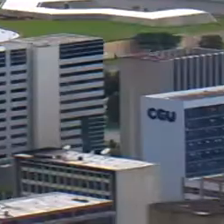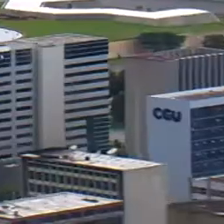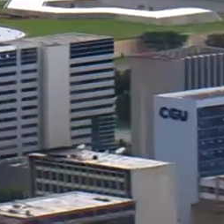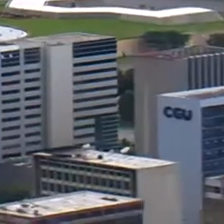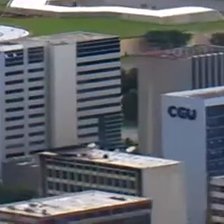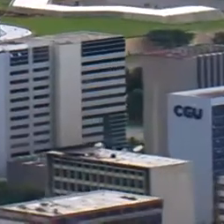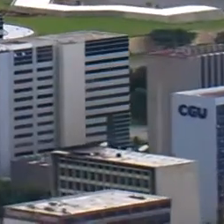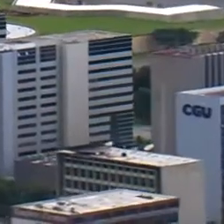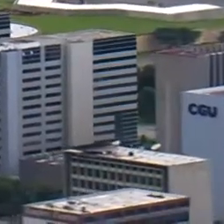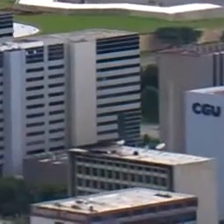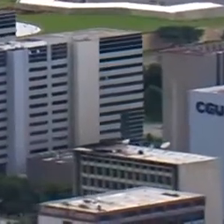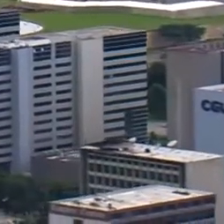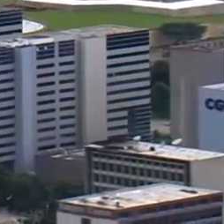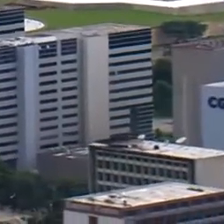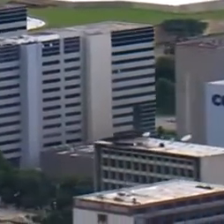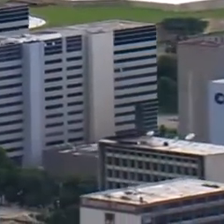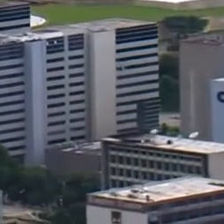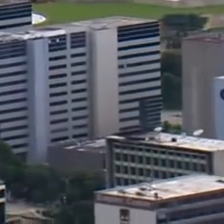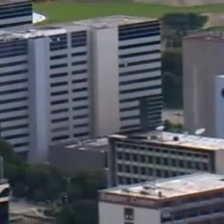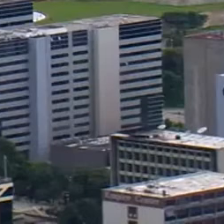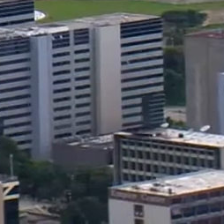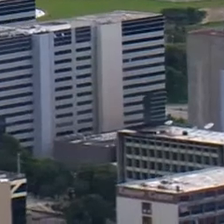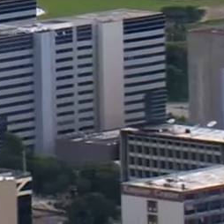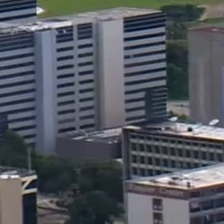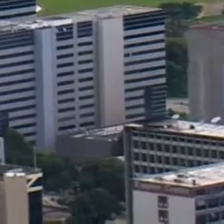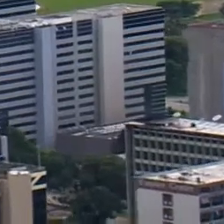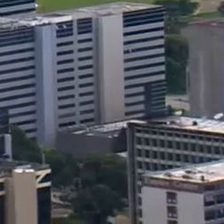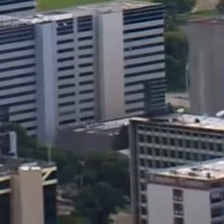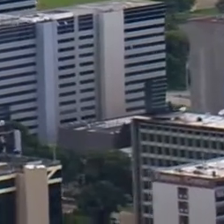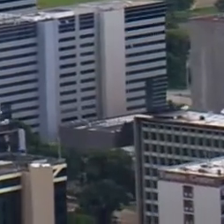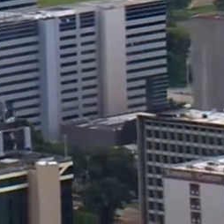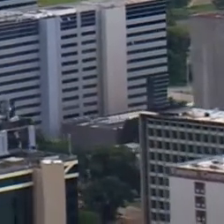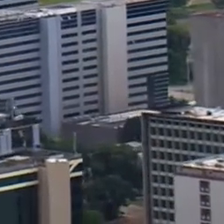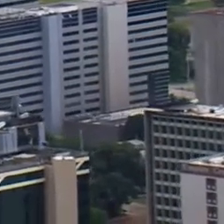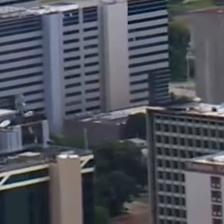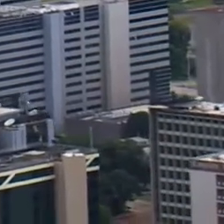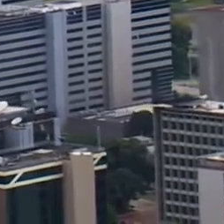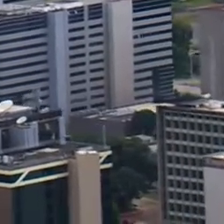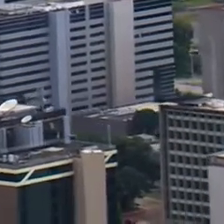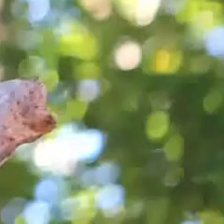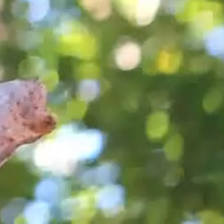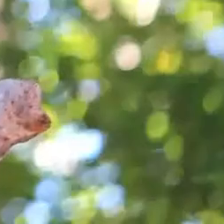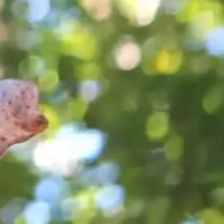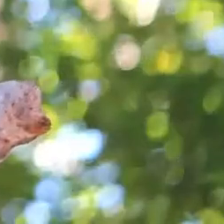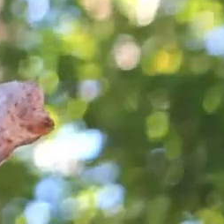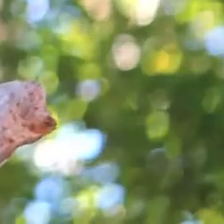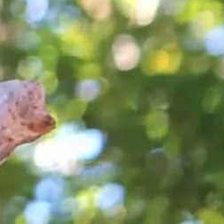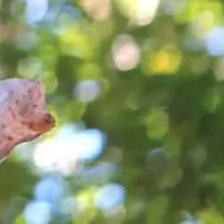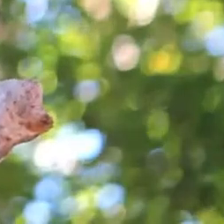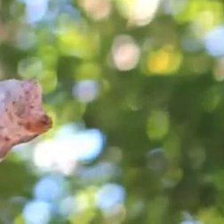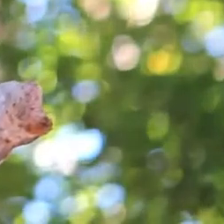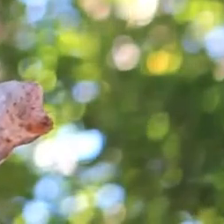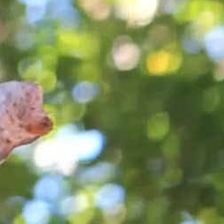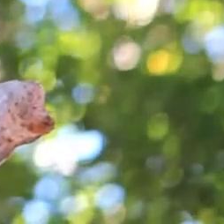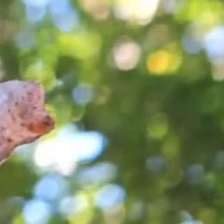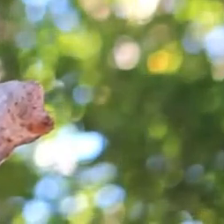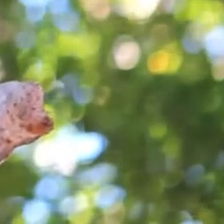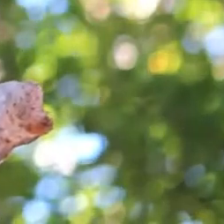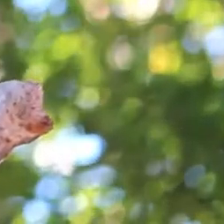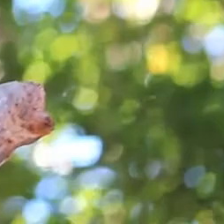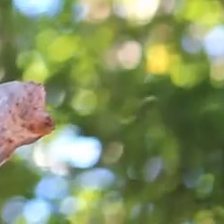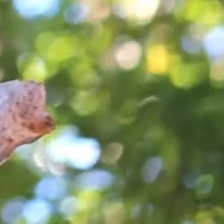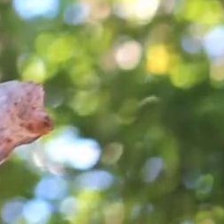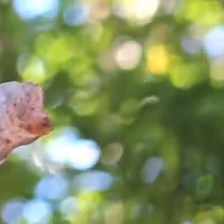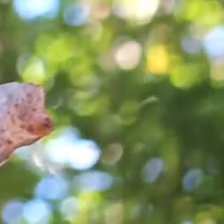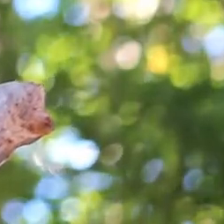amor. A tramada, toda brava, salve, salve. Brasil de amor eterno,